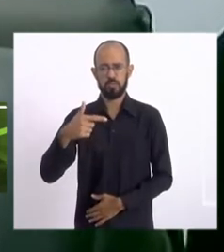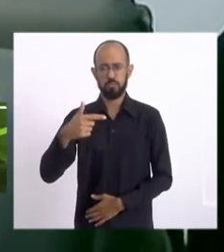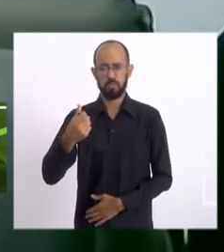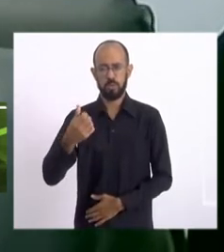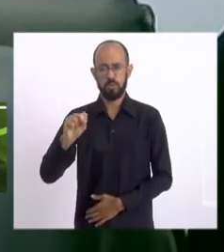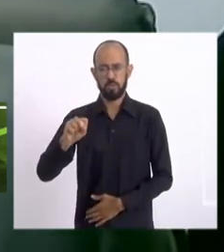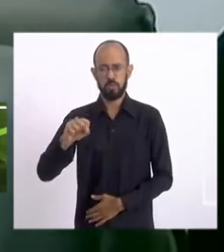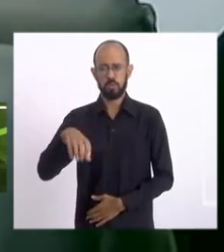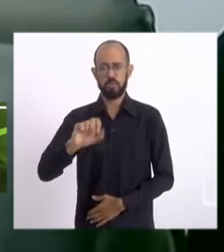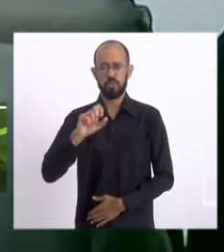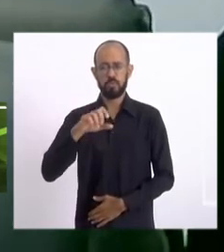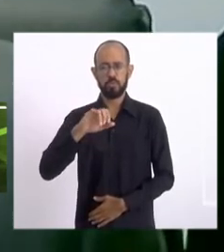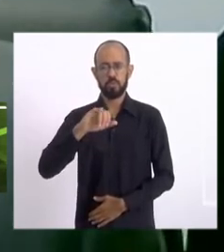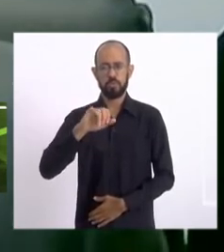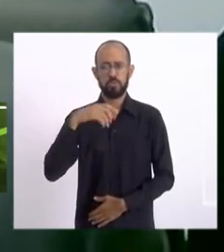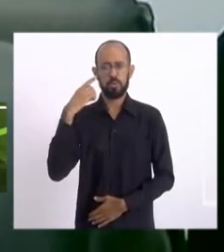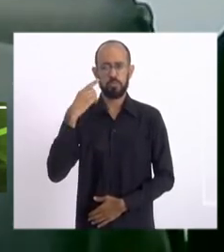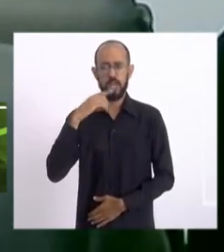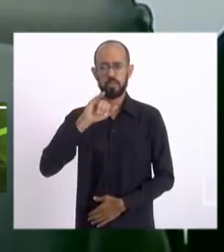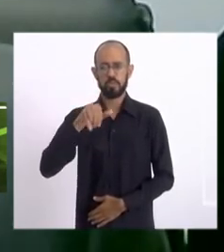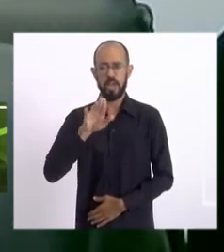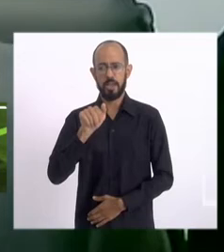Jari Oliveira. Parecer pela